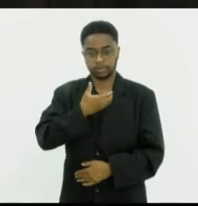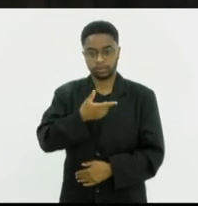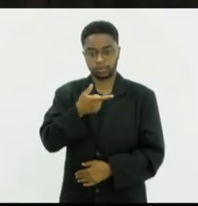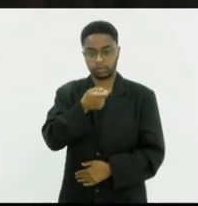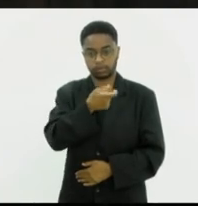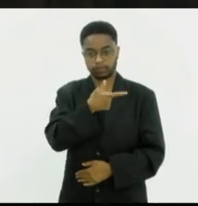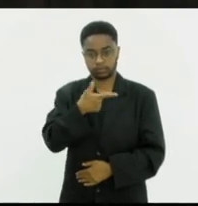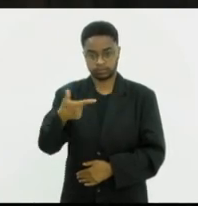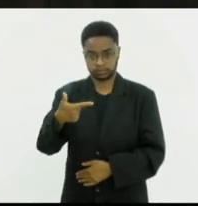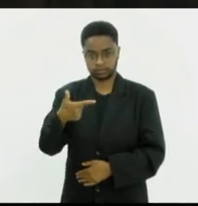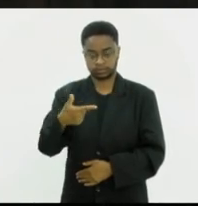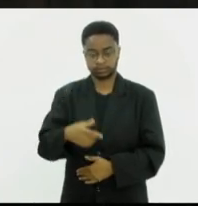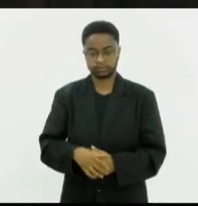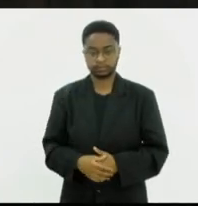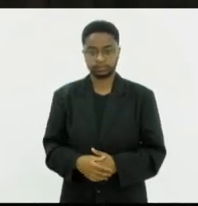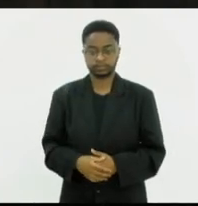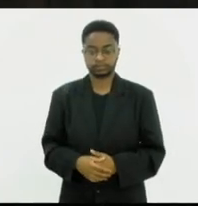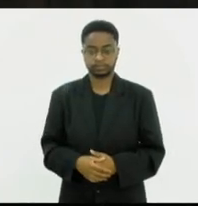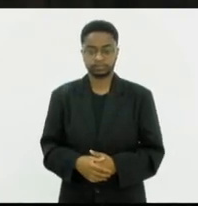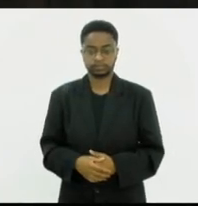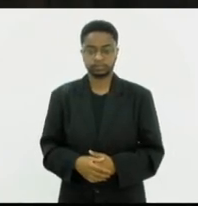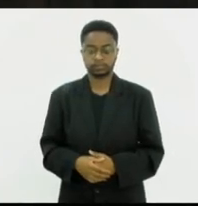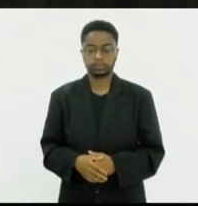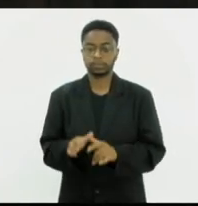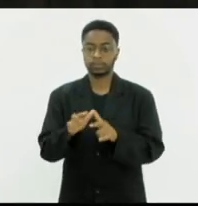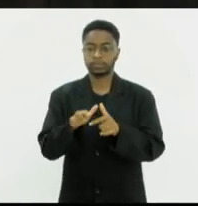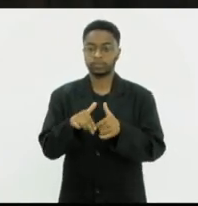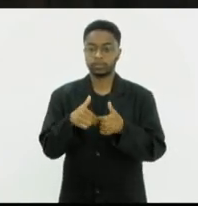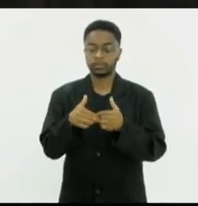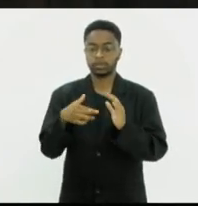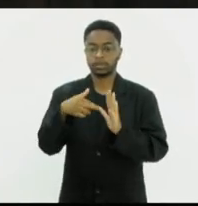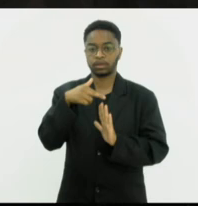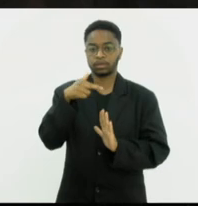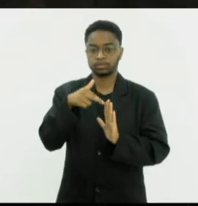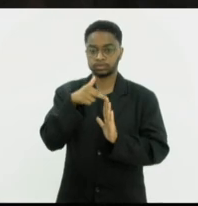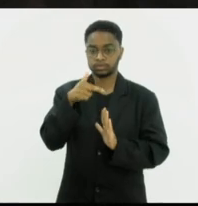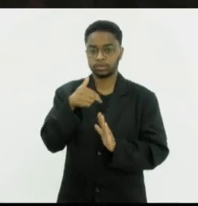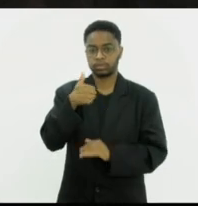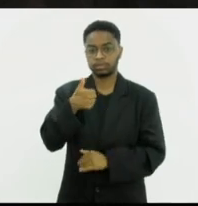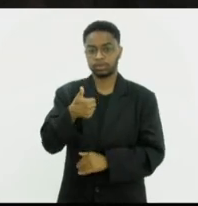1/12/22, 1º de dezembro de 22, através do projeto de resolução